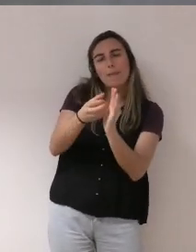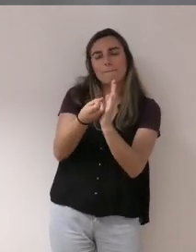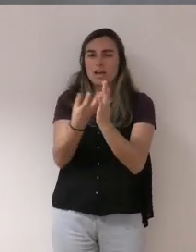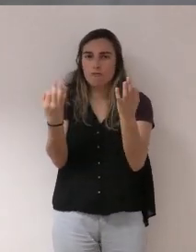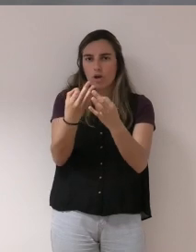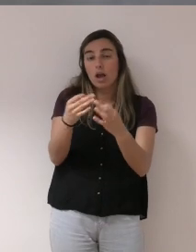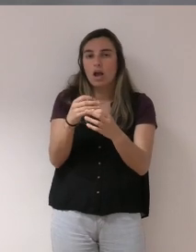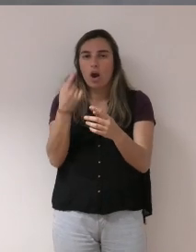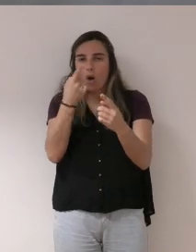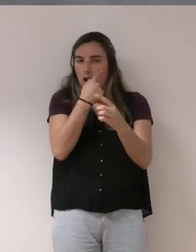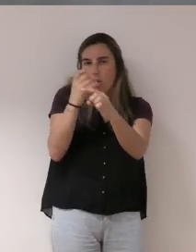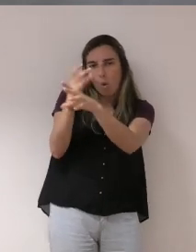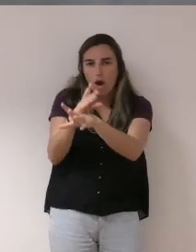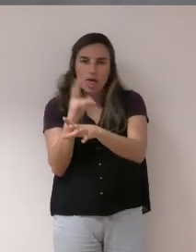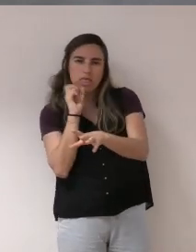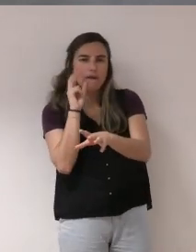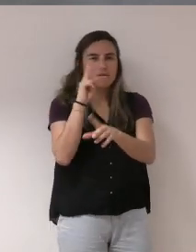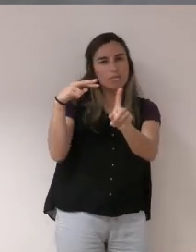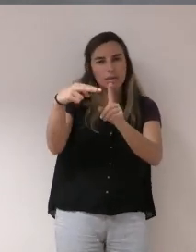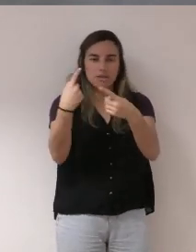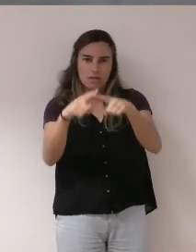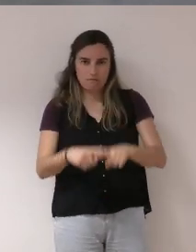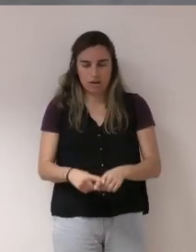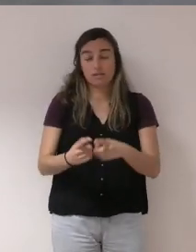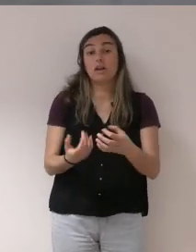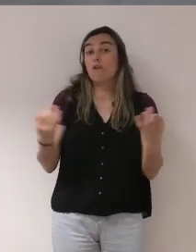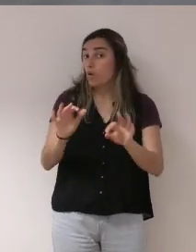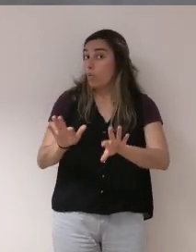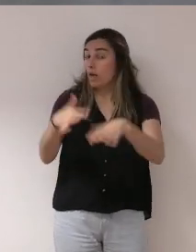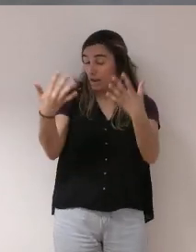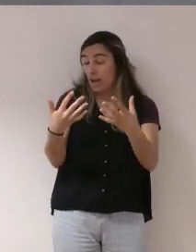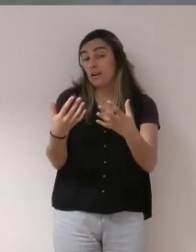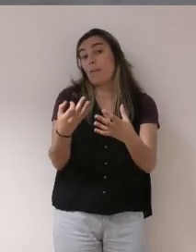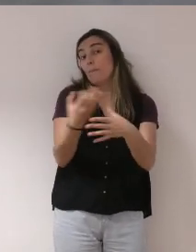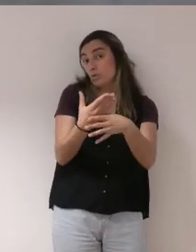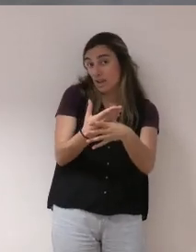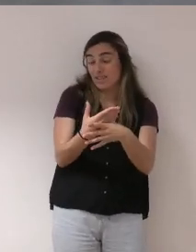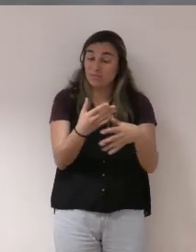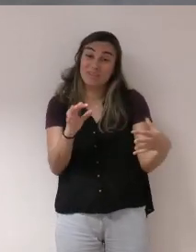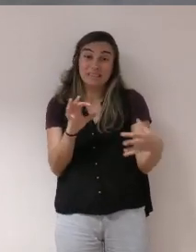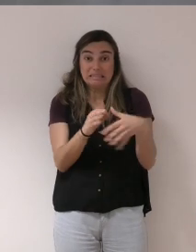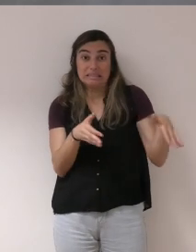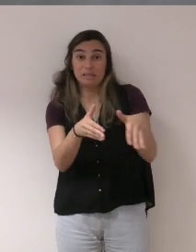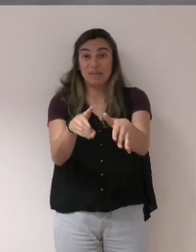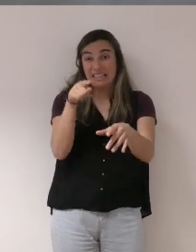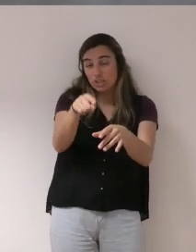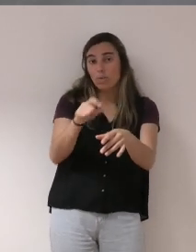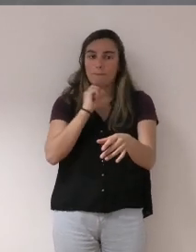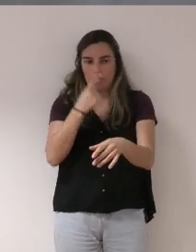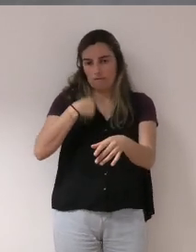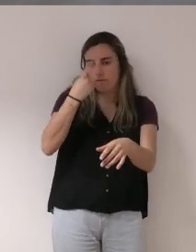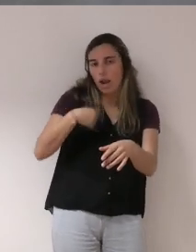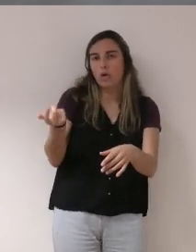moldadas por outros olhos e outras percepções. Como qualquer processo de transmissão, este encadeamento é atravessado pelo